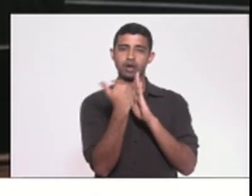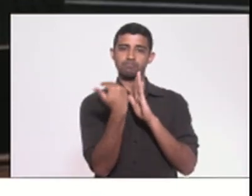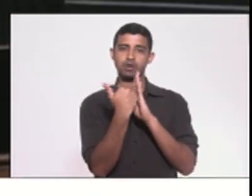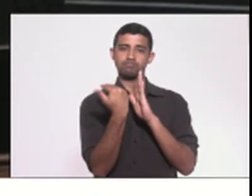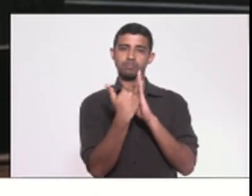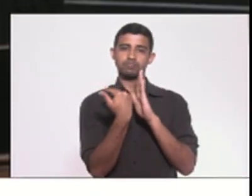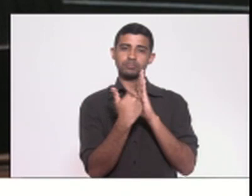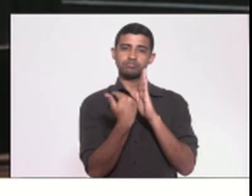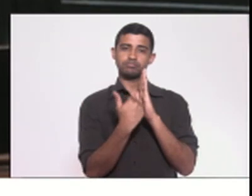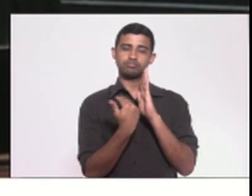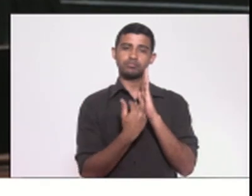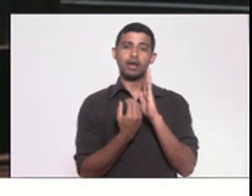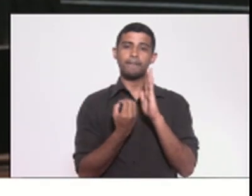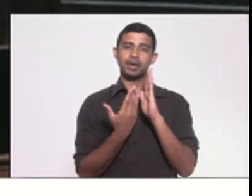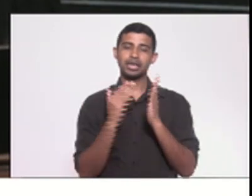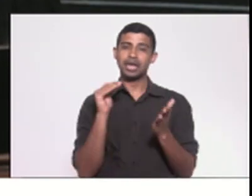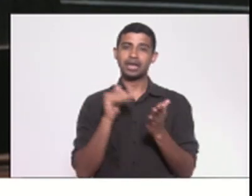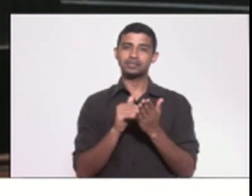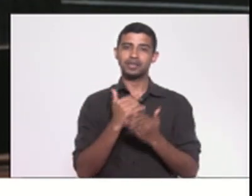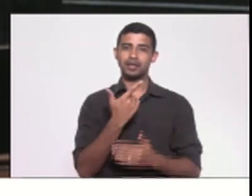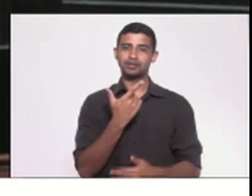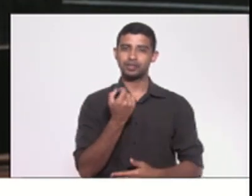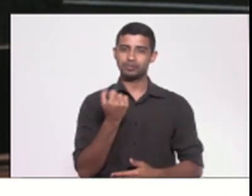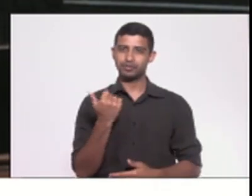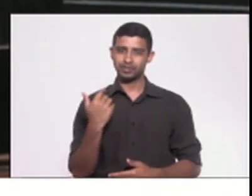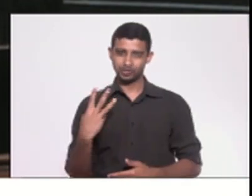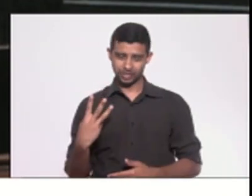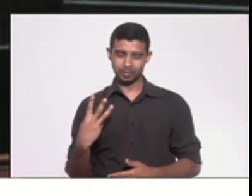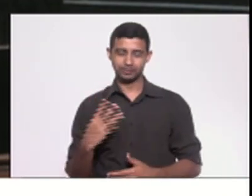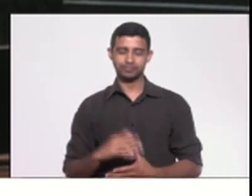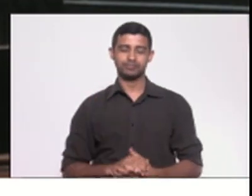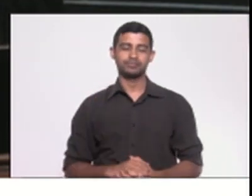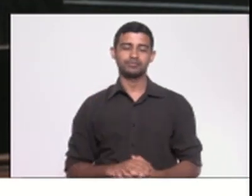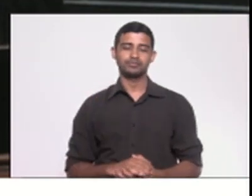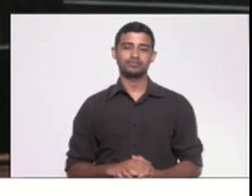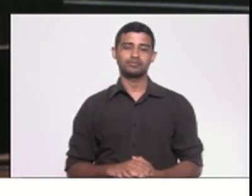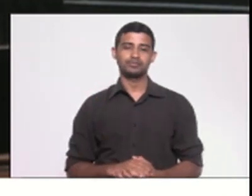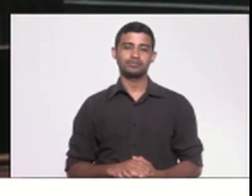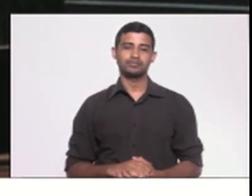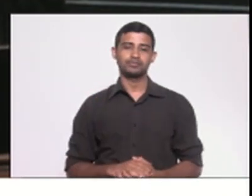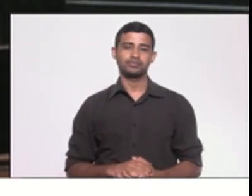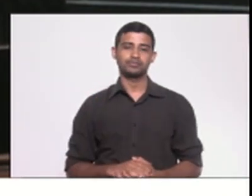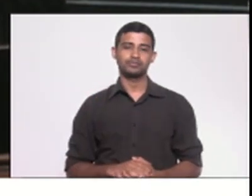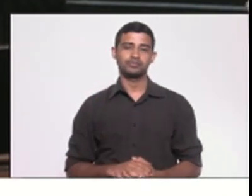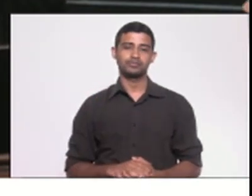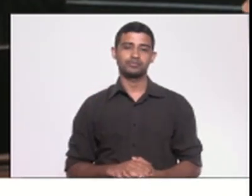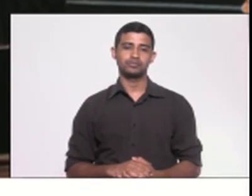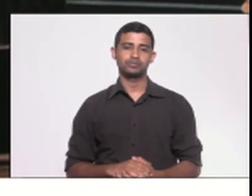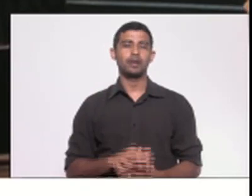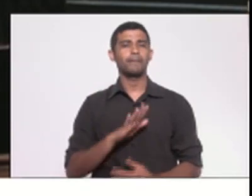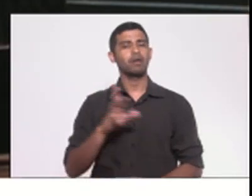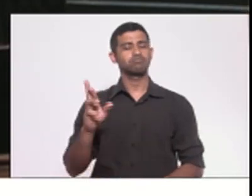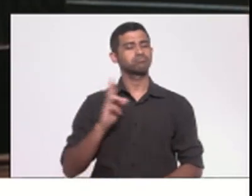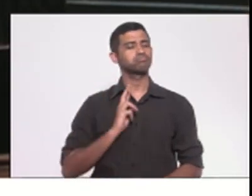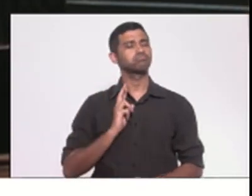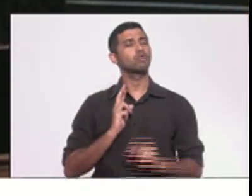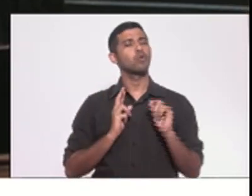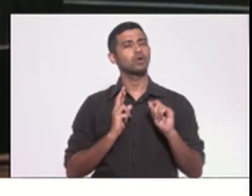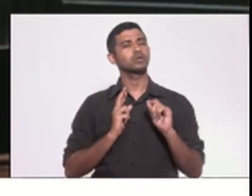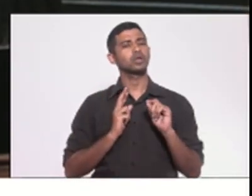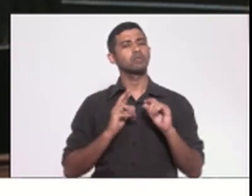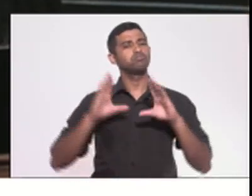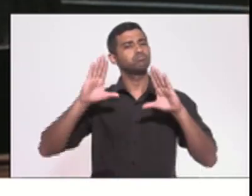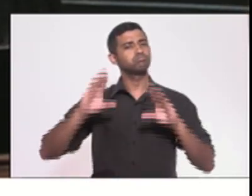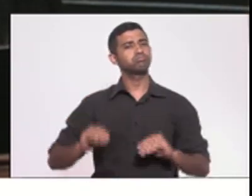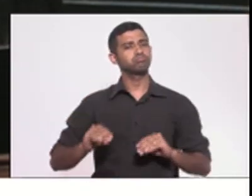planejadas para o futuro, que resulta, são outras unidades, que resulta em redução de